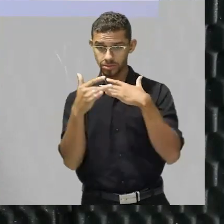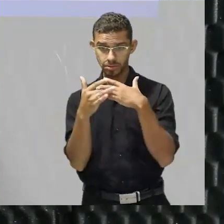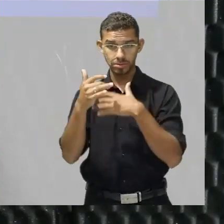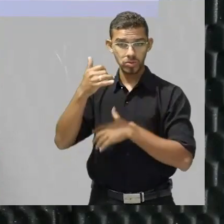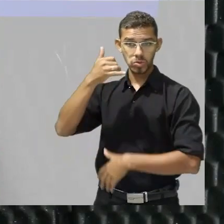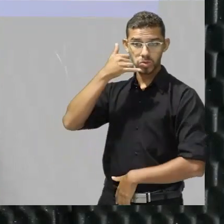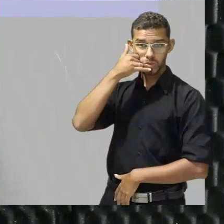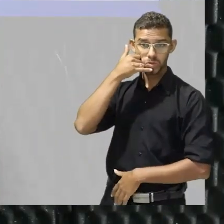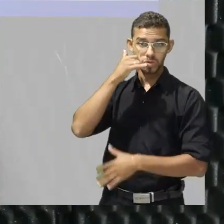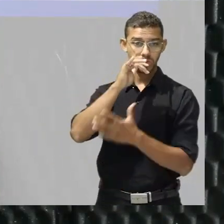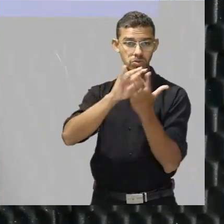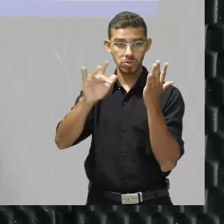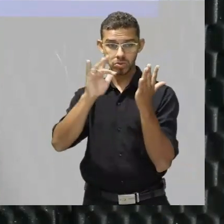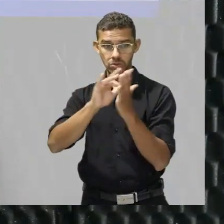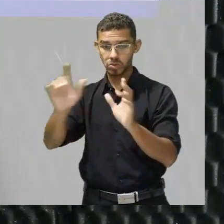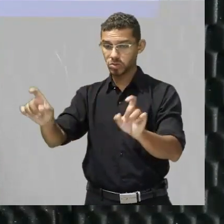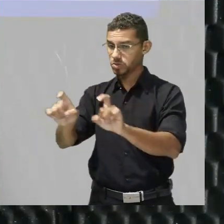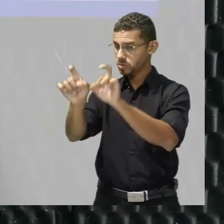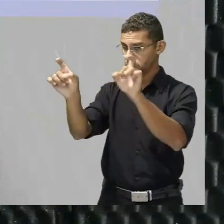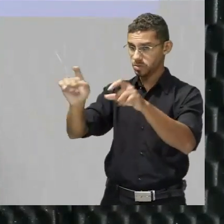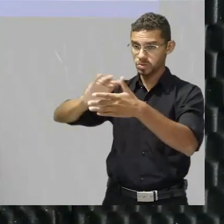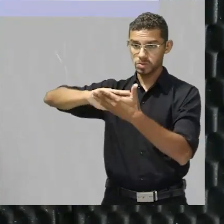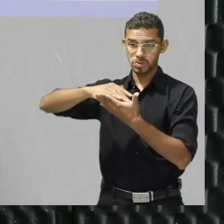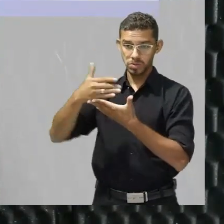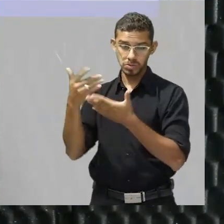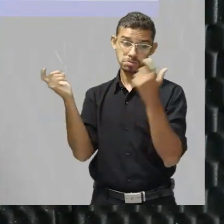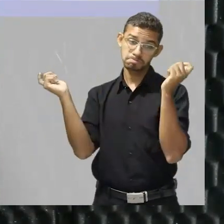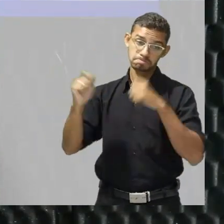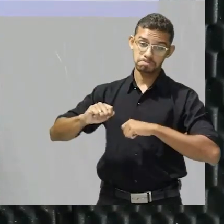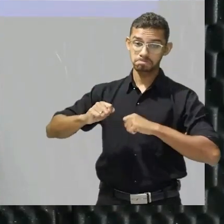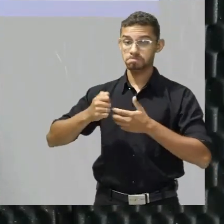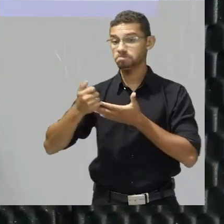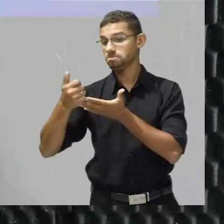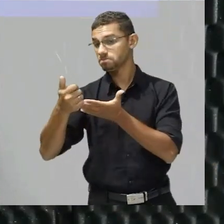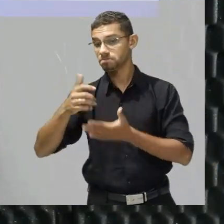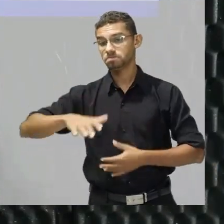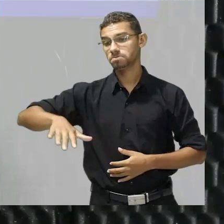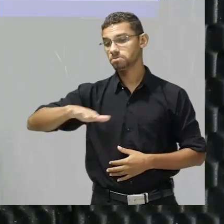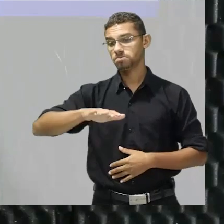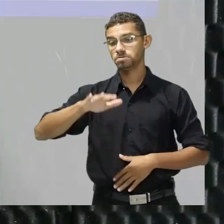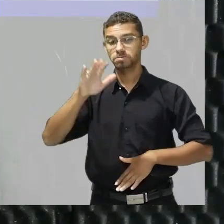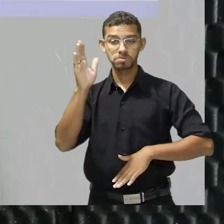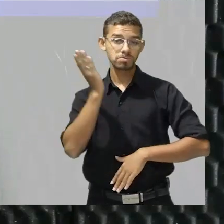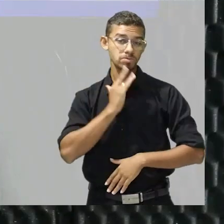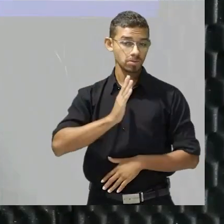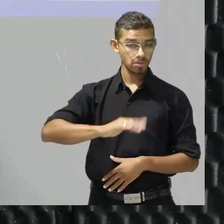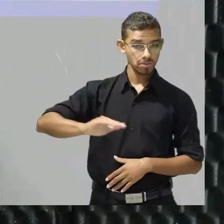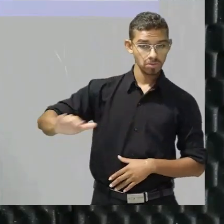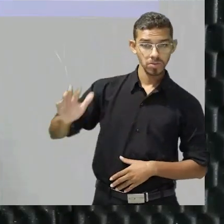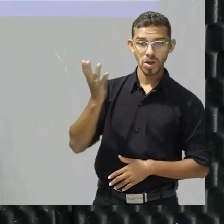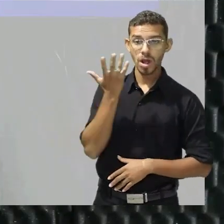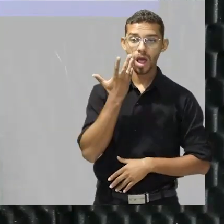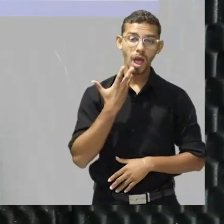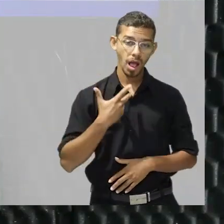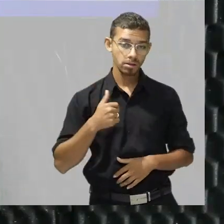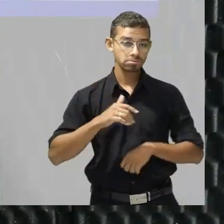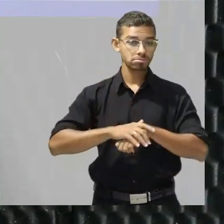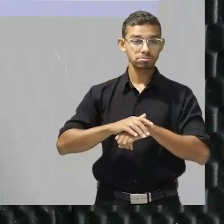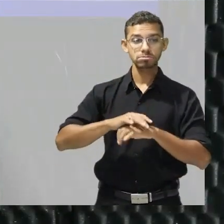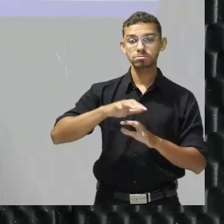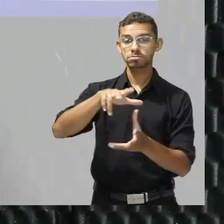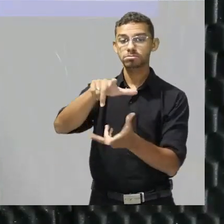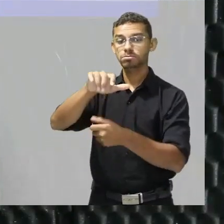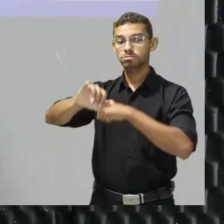dos smartphones contribuiu para a introdução das crianças no mundo digital para corroborar a sua explicação poderia usar